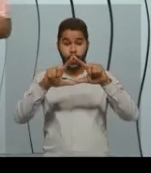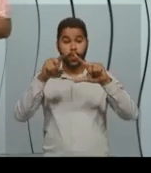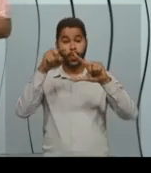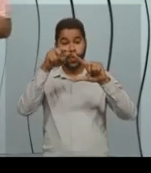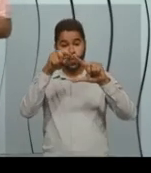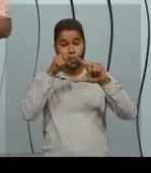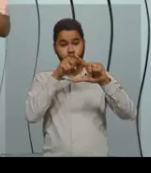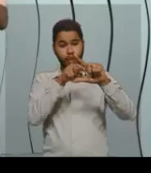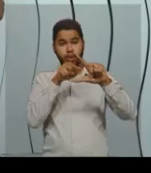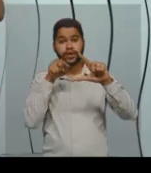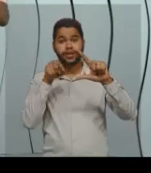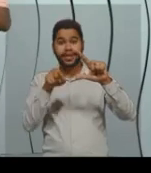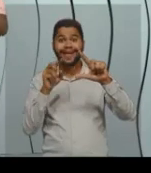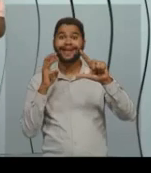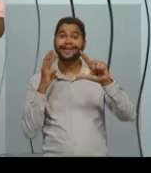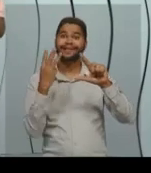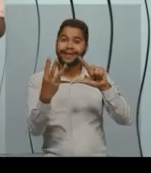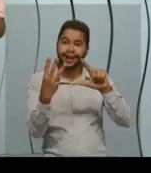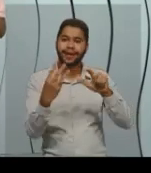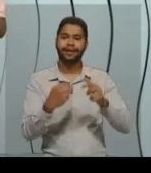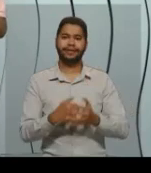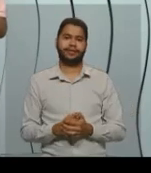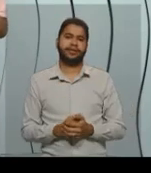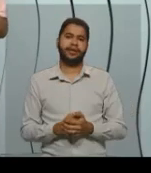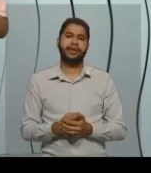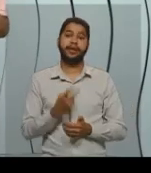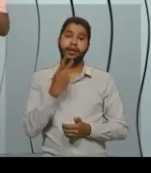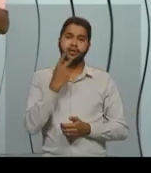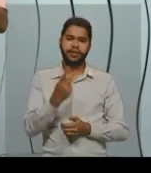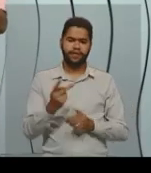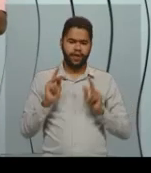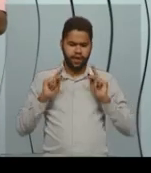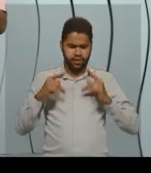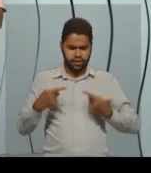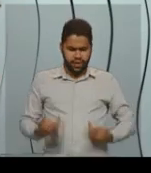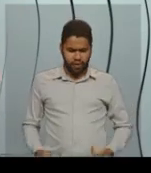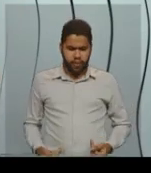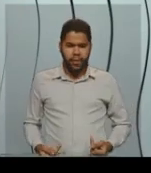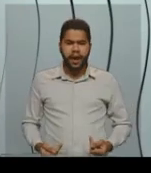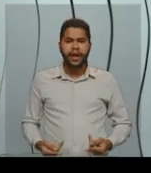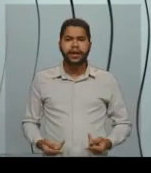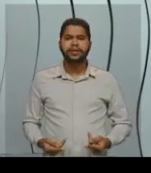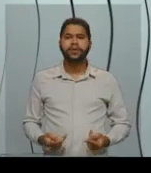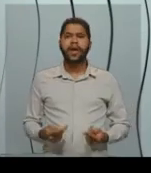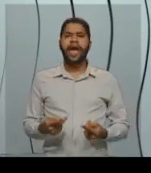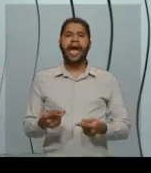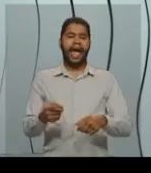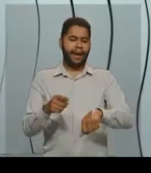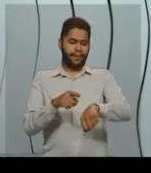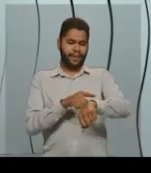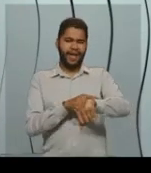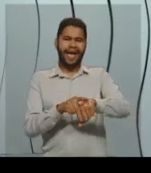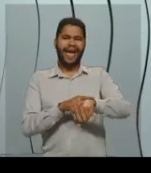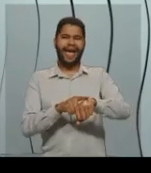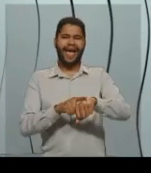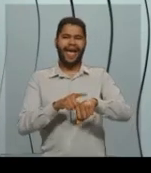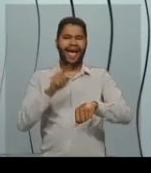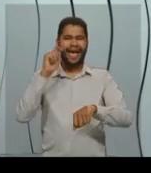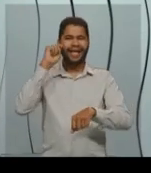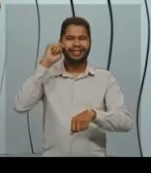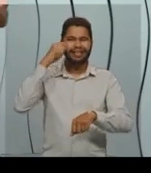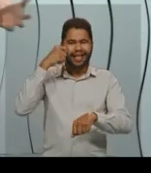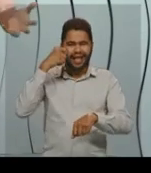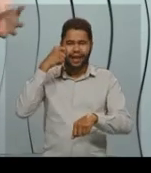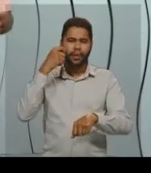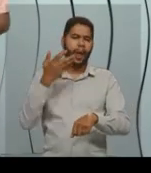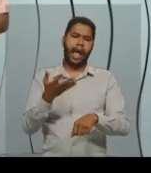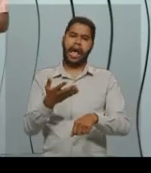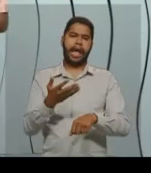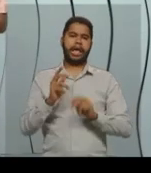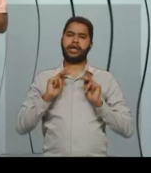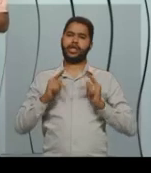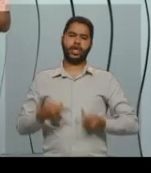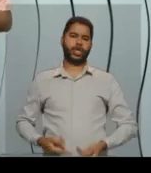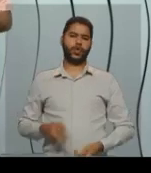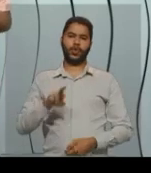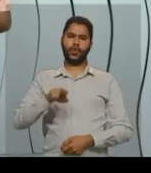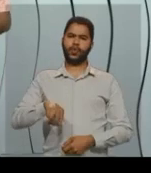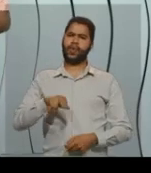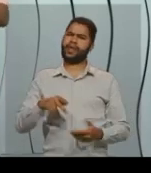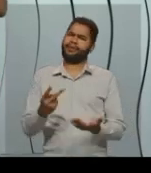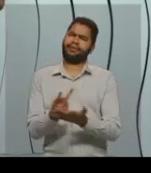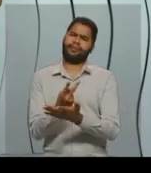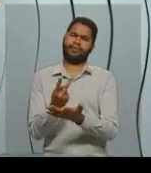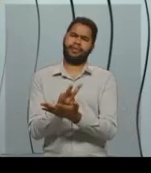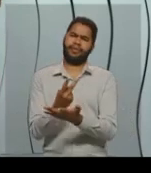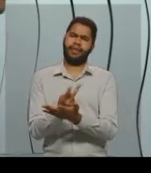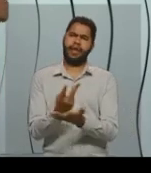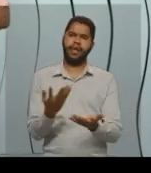três ângulos. Então, se a gente fala que o ser humano deixou de ser humano porque ele tem a pele negra, isso é contraditório, está extremamente